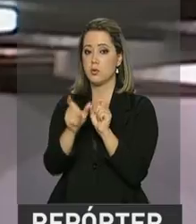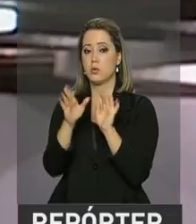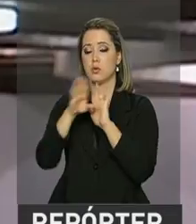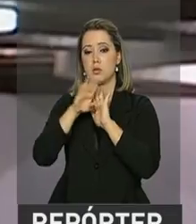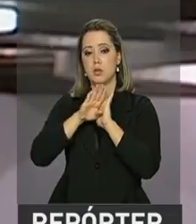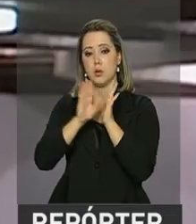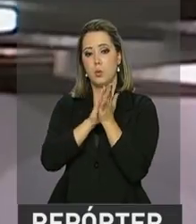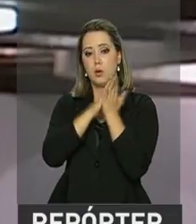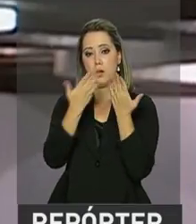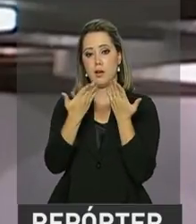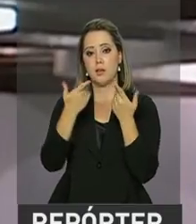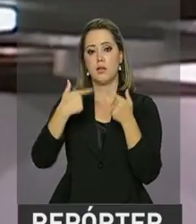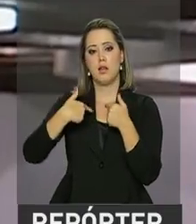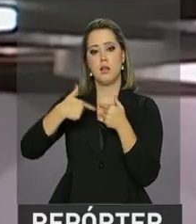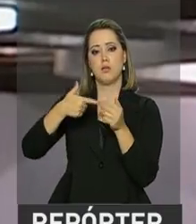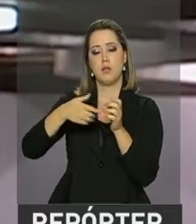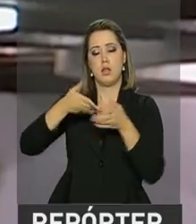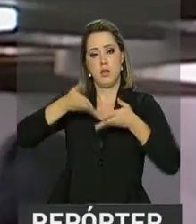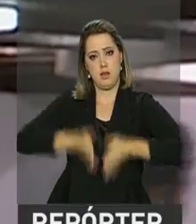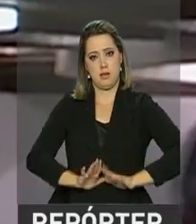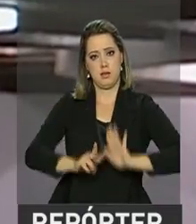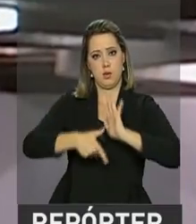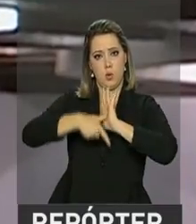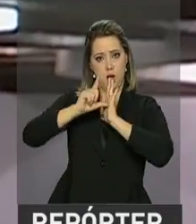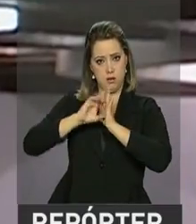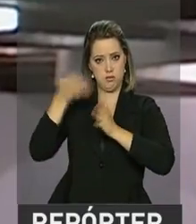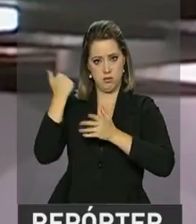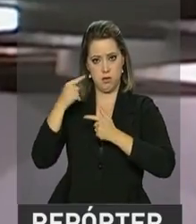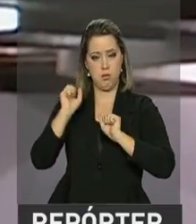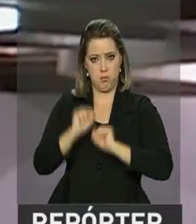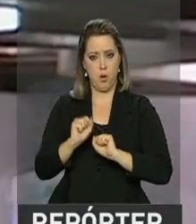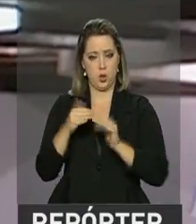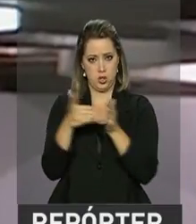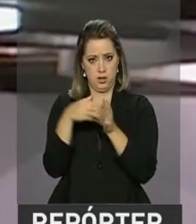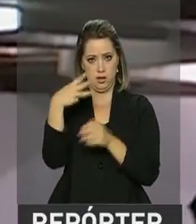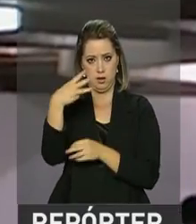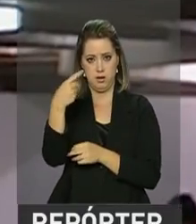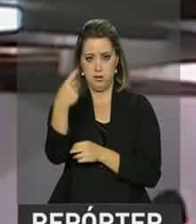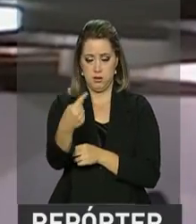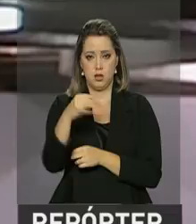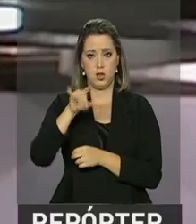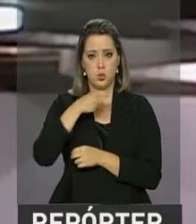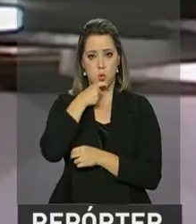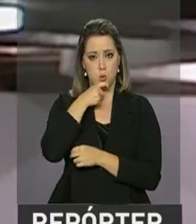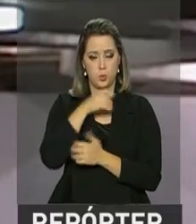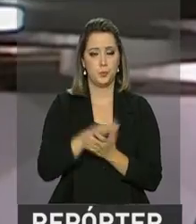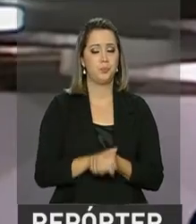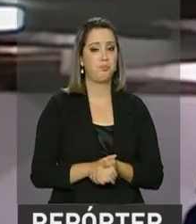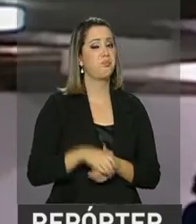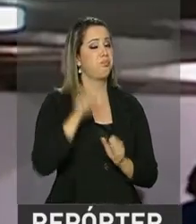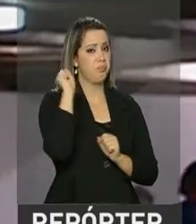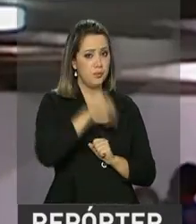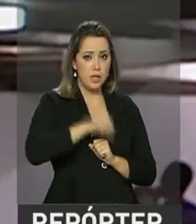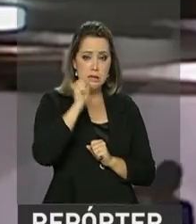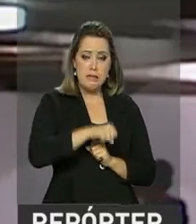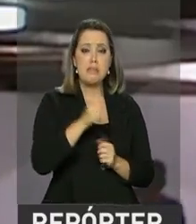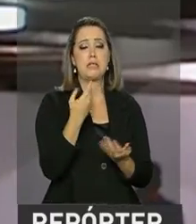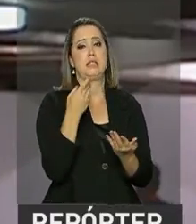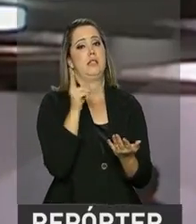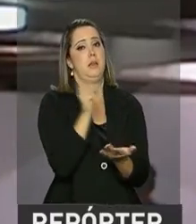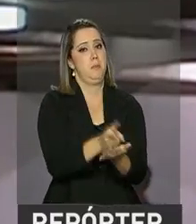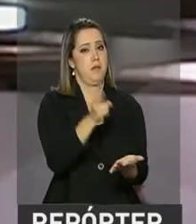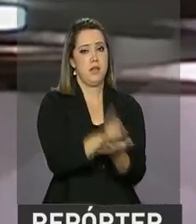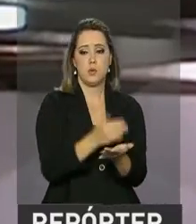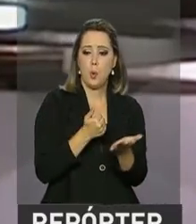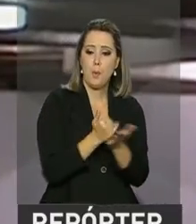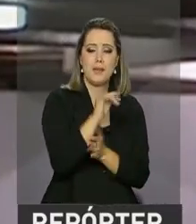calendário anterior que nasceram nos outros meses tem esse prazo até o dia 31 de julho Henrique perfeito mesmo aqueles trabalhadores que a gente vem atendendo desde março que